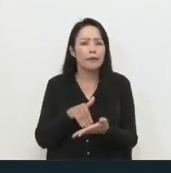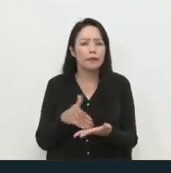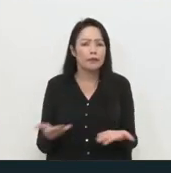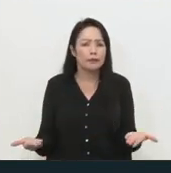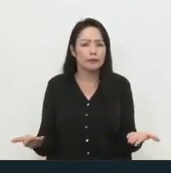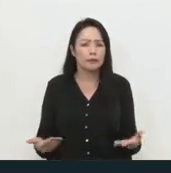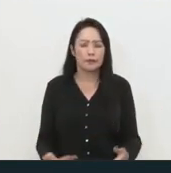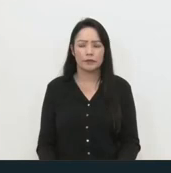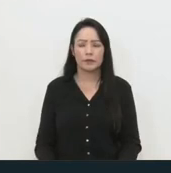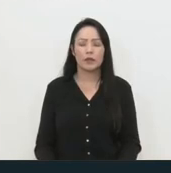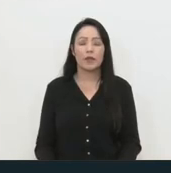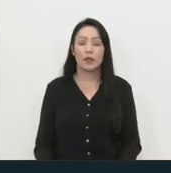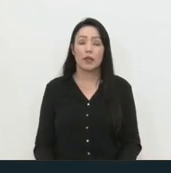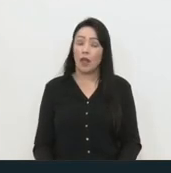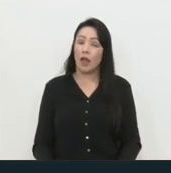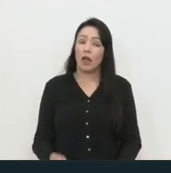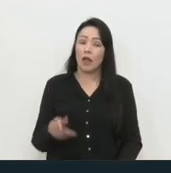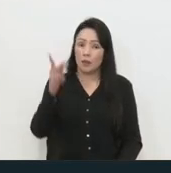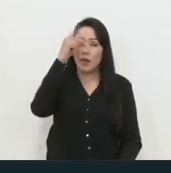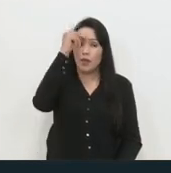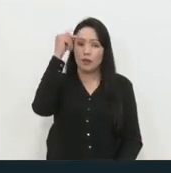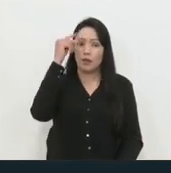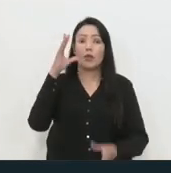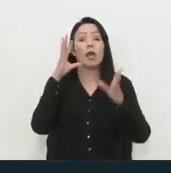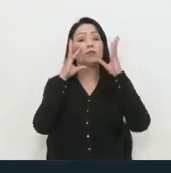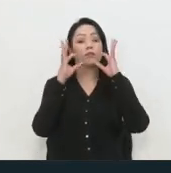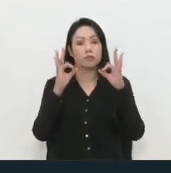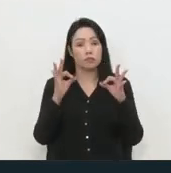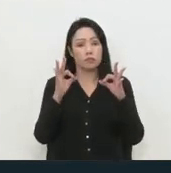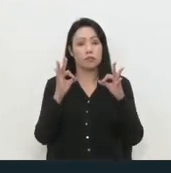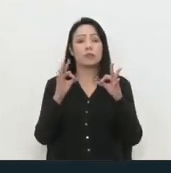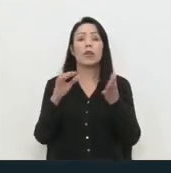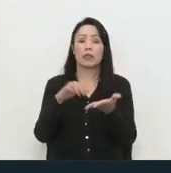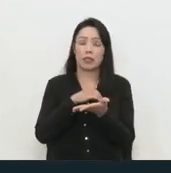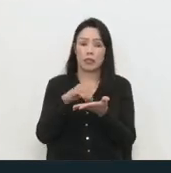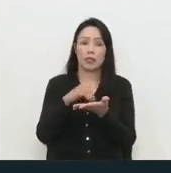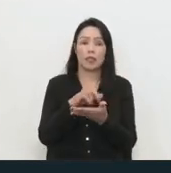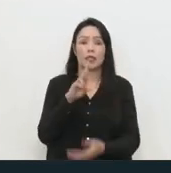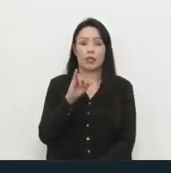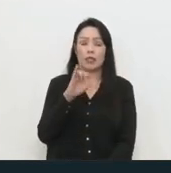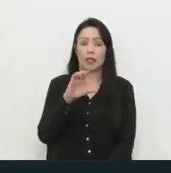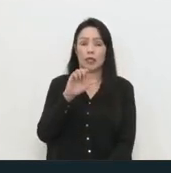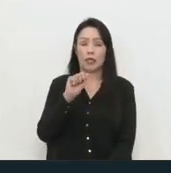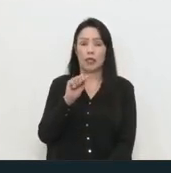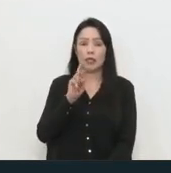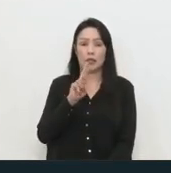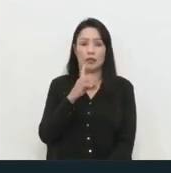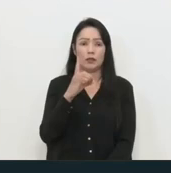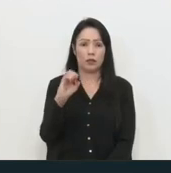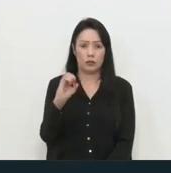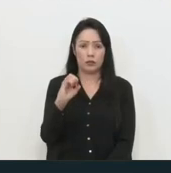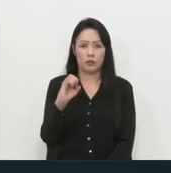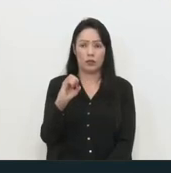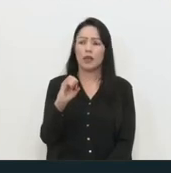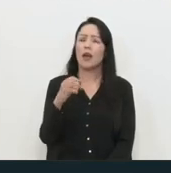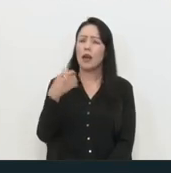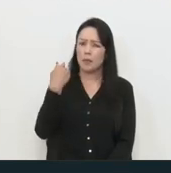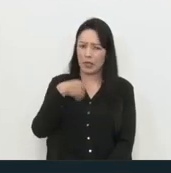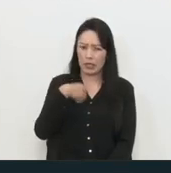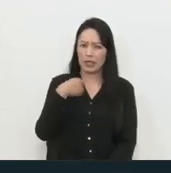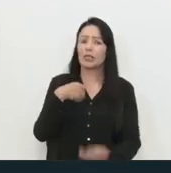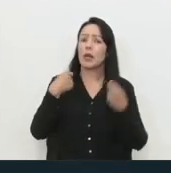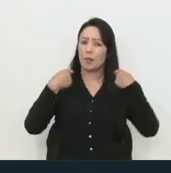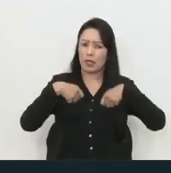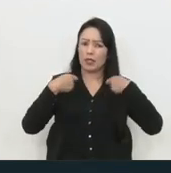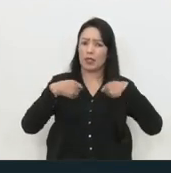que chame atenção aí do secretário Dr Ricardo Rui Ele deve colocar o pé dele dentro da